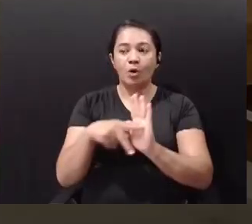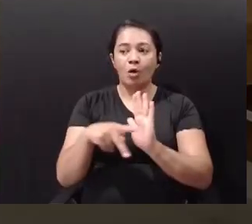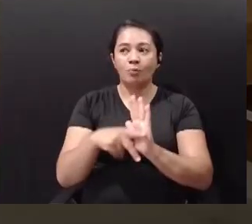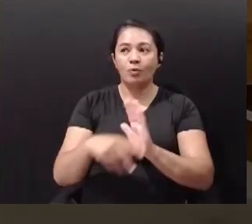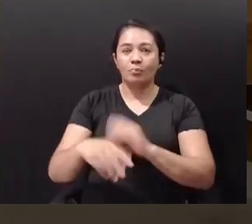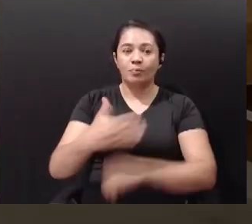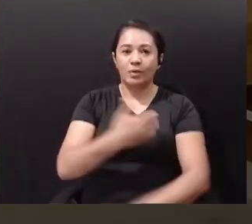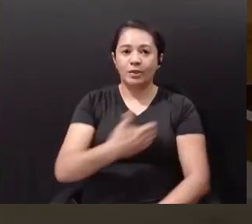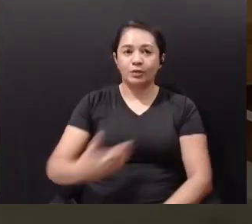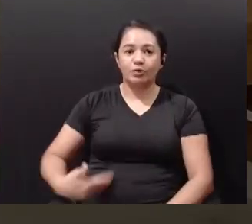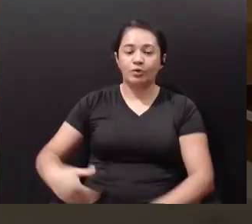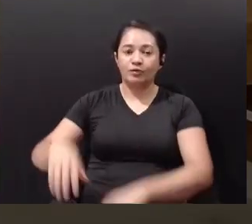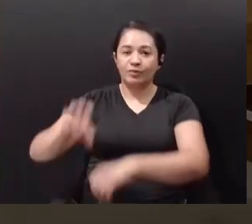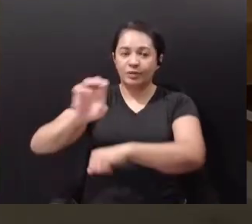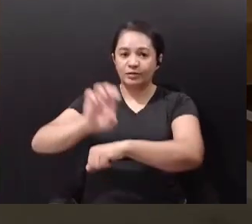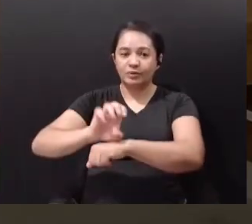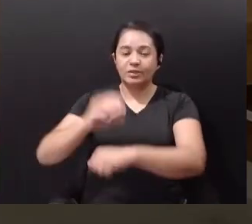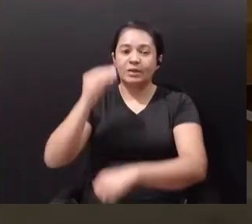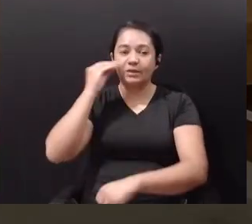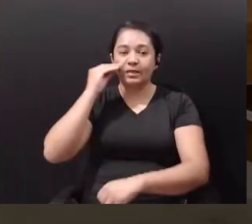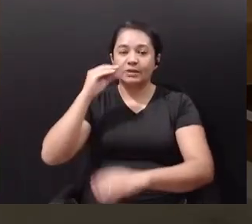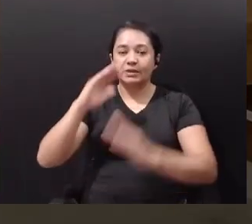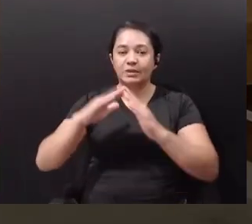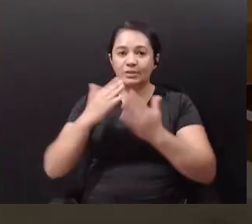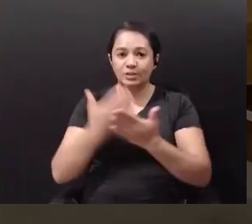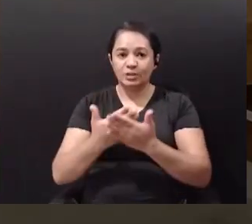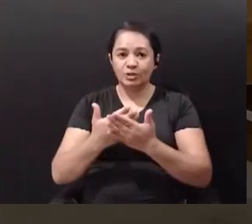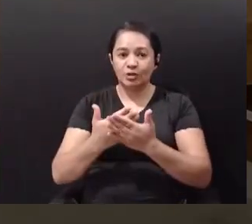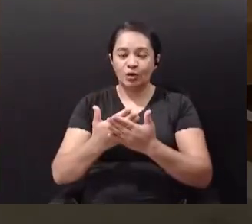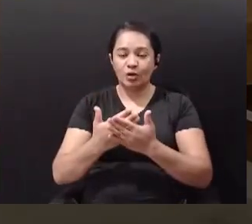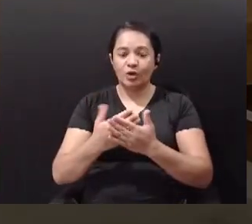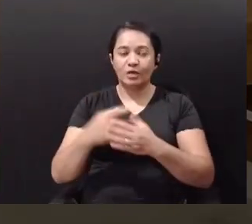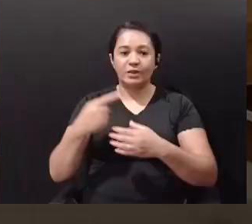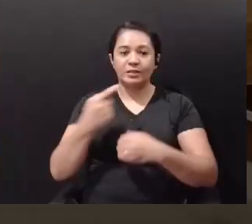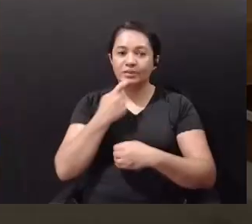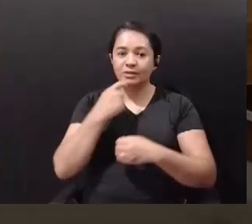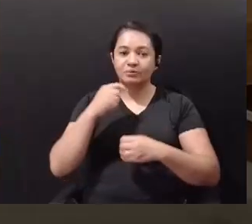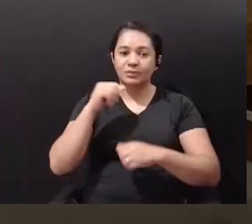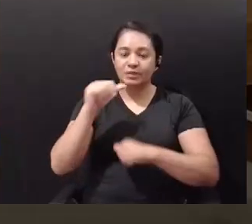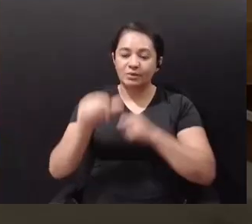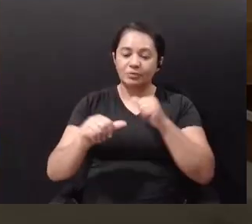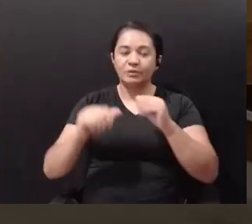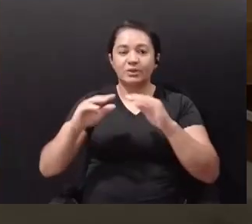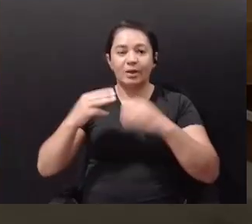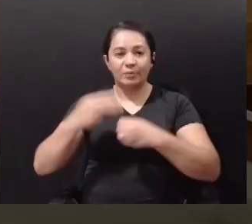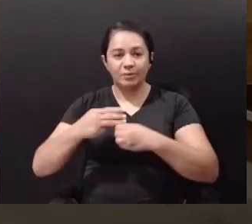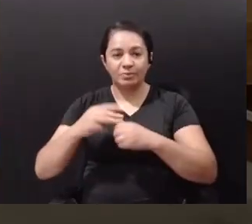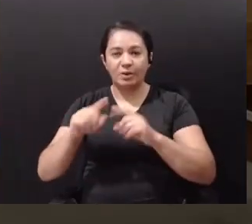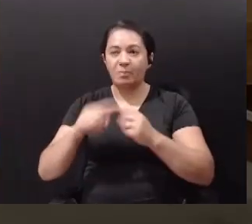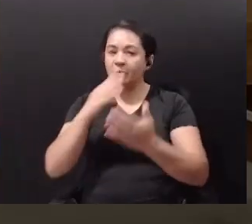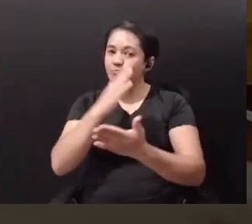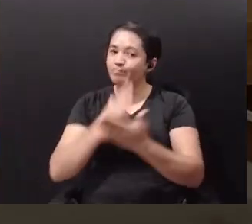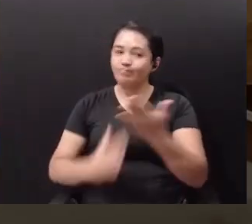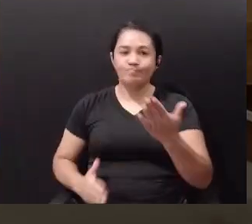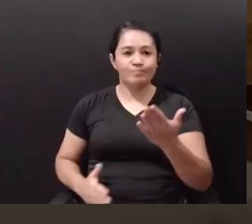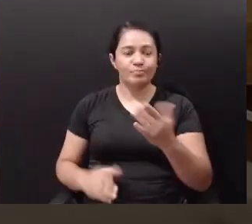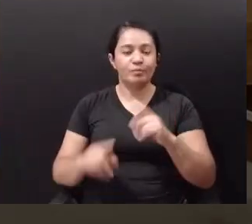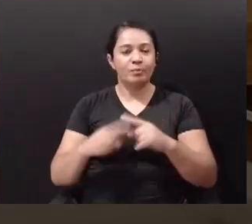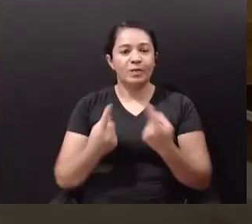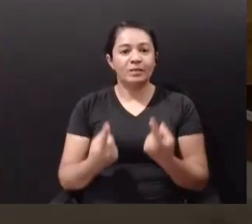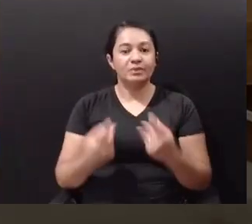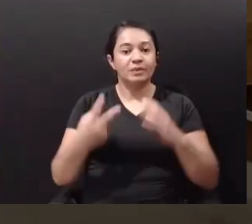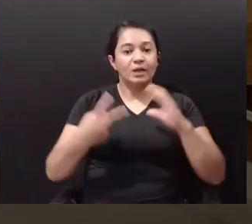as escolas de Campinas todas. Não foi aprovado, né? Mas a Câmara